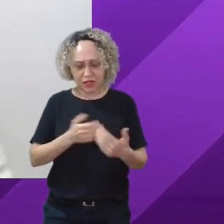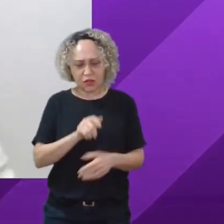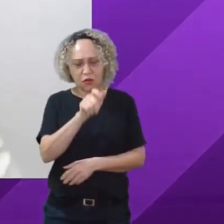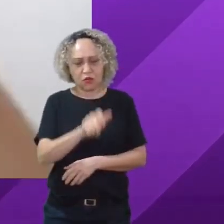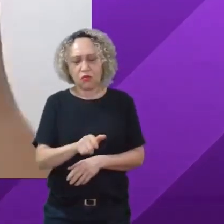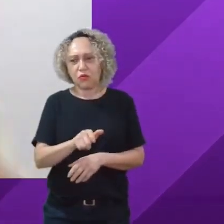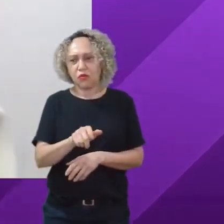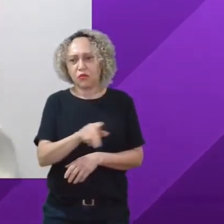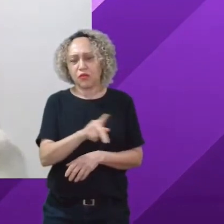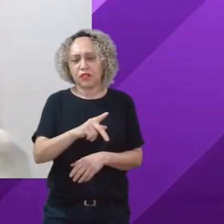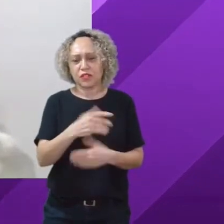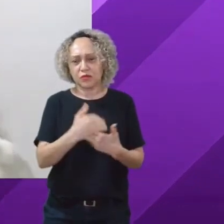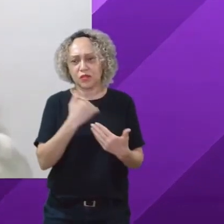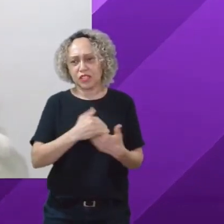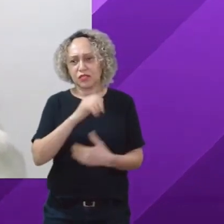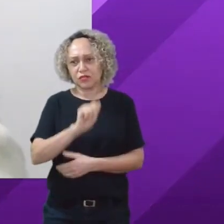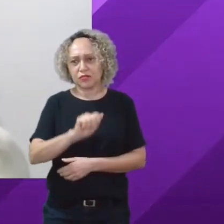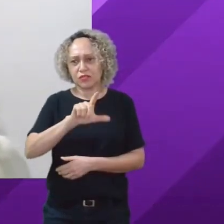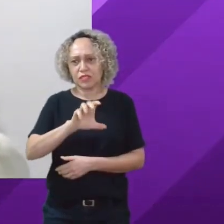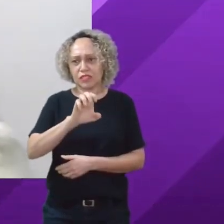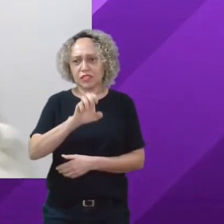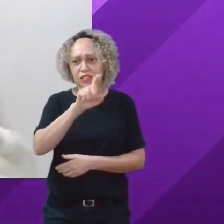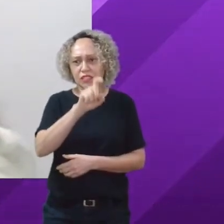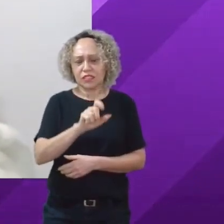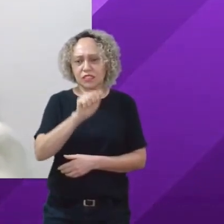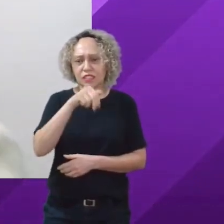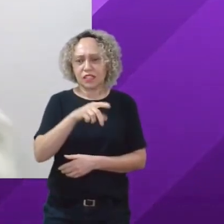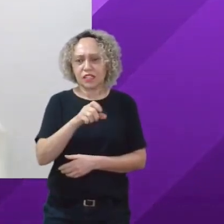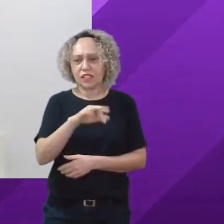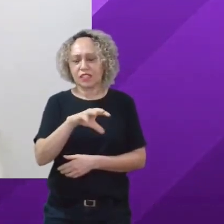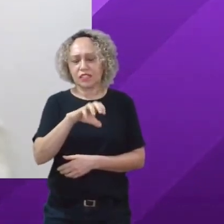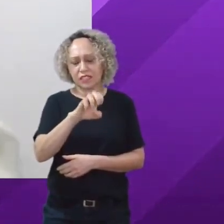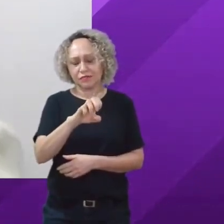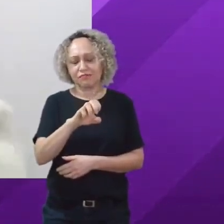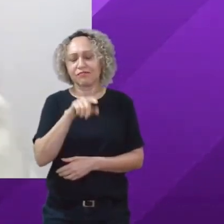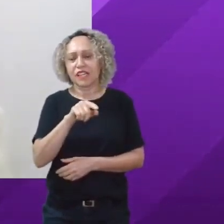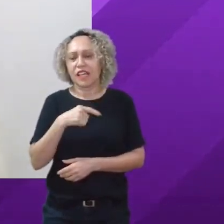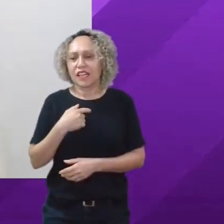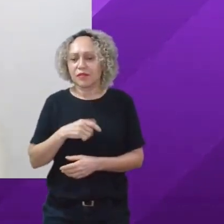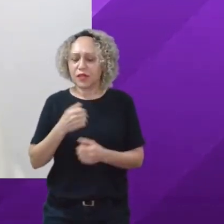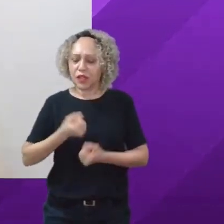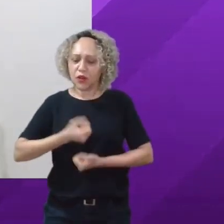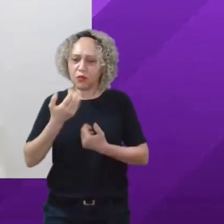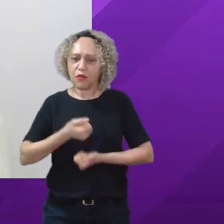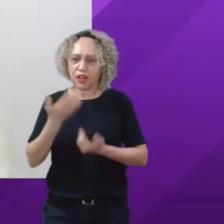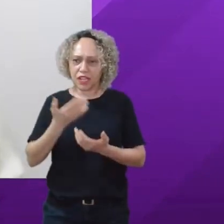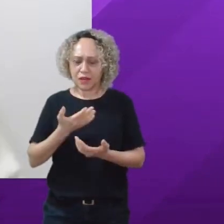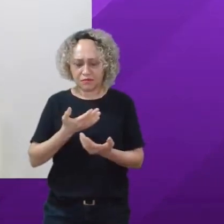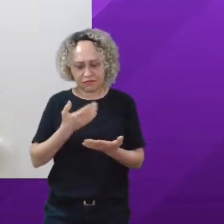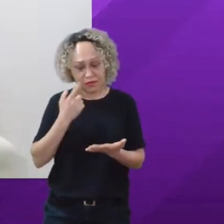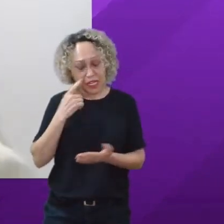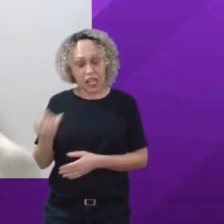apresentou, né, num congresso, enfim, então ele é importante para a minha trajetória acadêmica, mas ele é importante para o mundo,